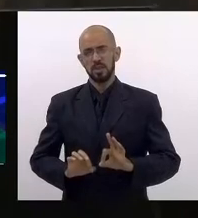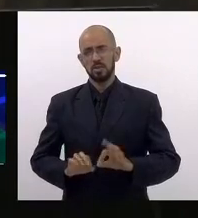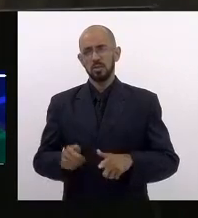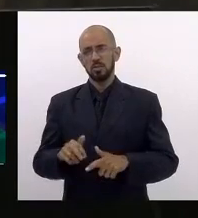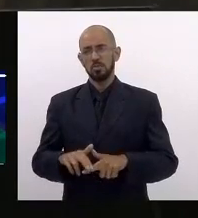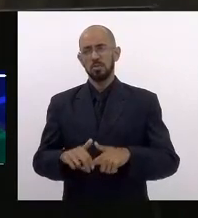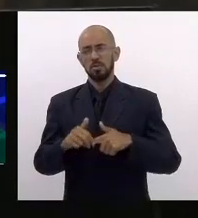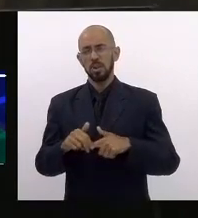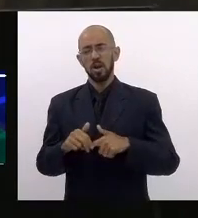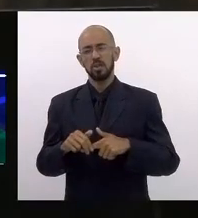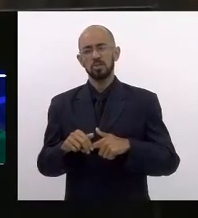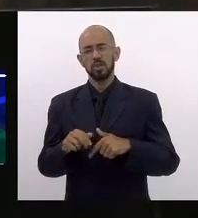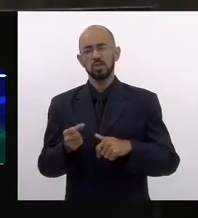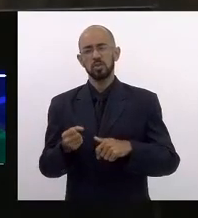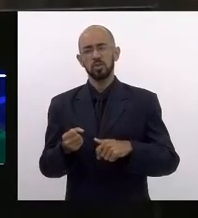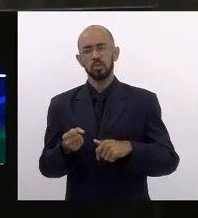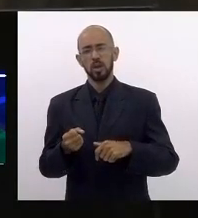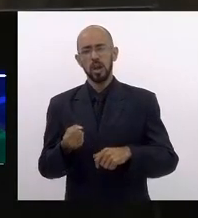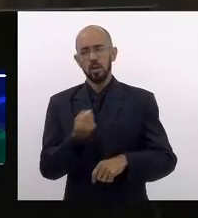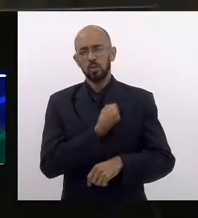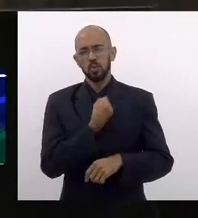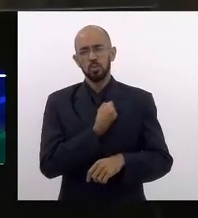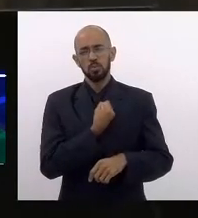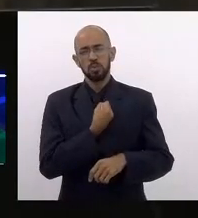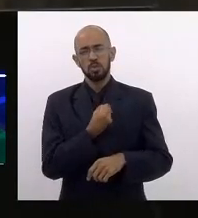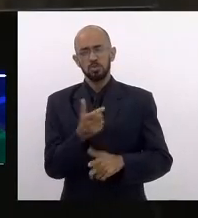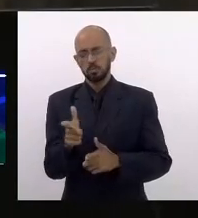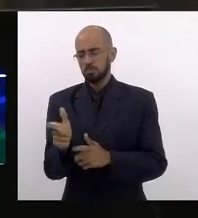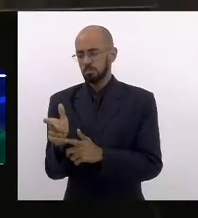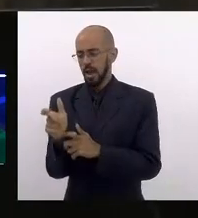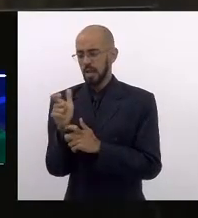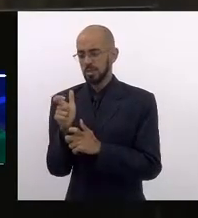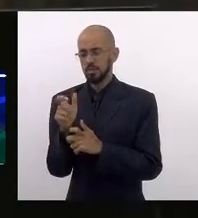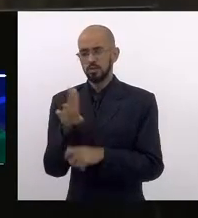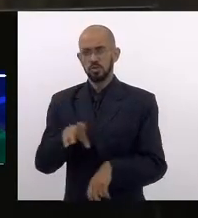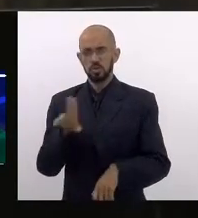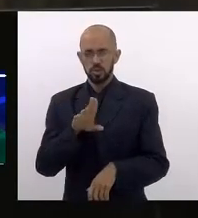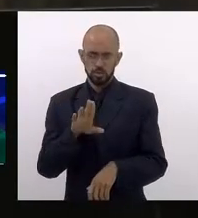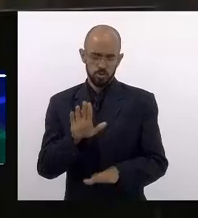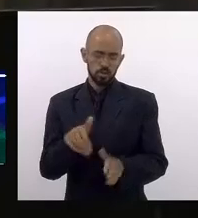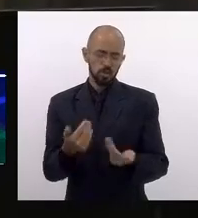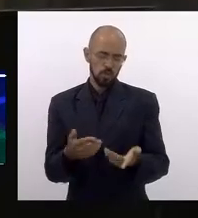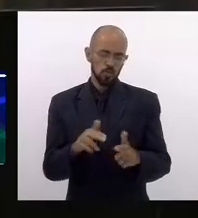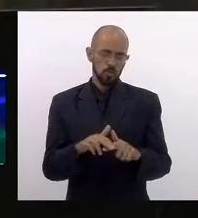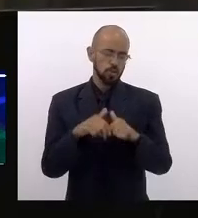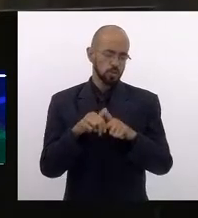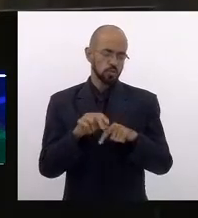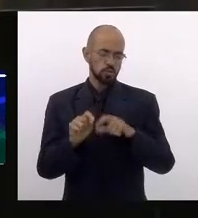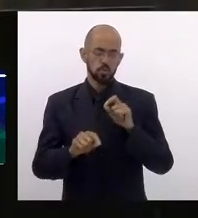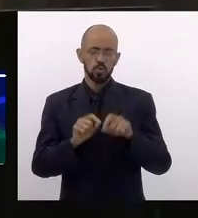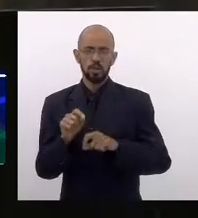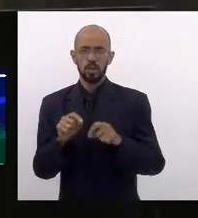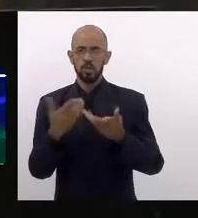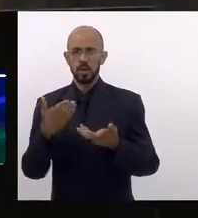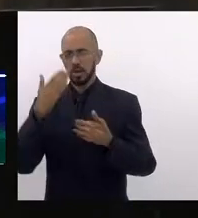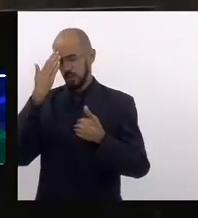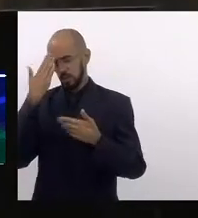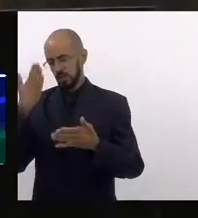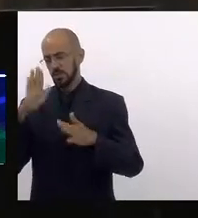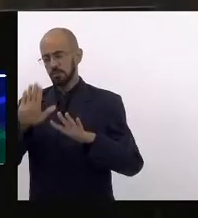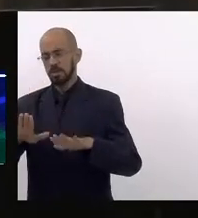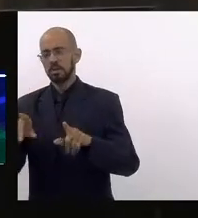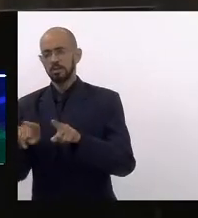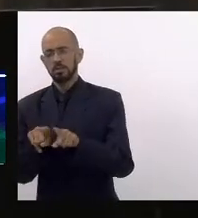número de balas que se é utilizada. Então, nesse sentido, senhora presidenta, quero agradecer, mas deixar